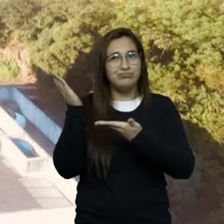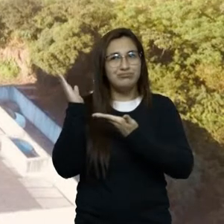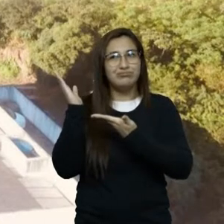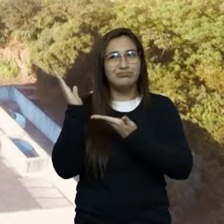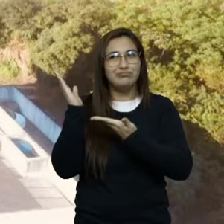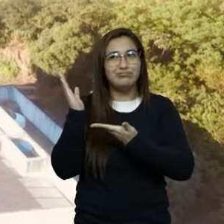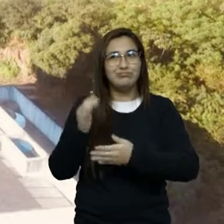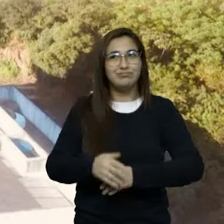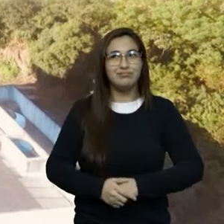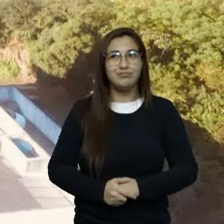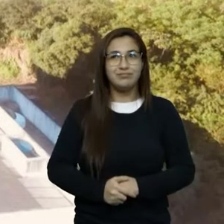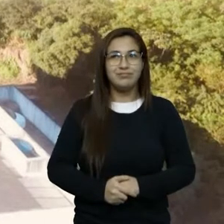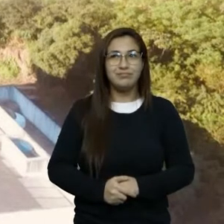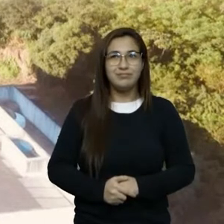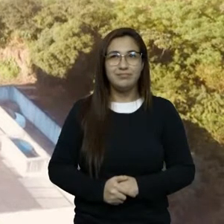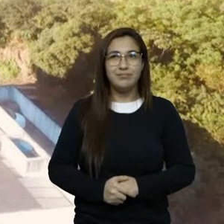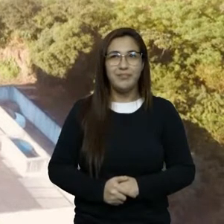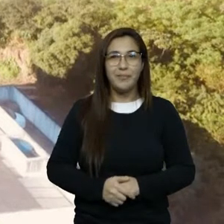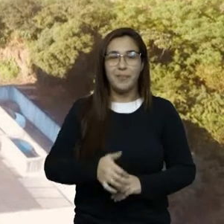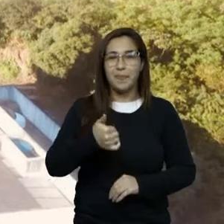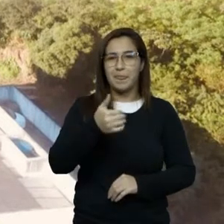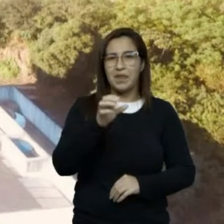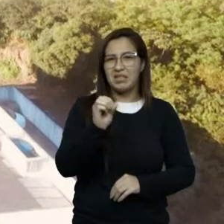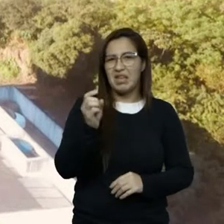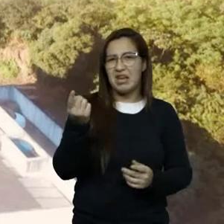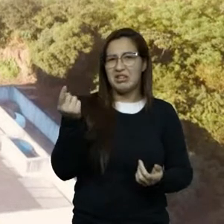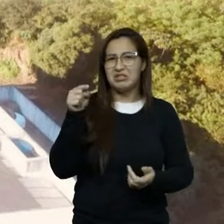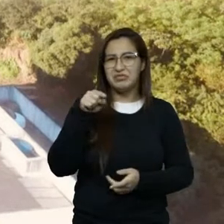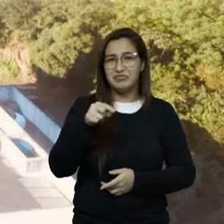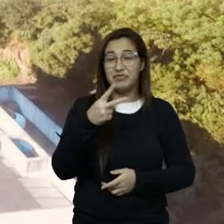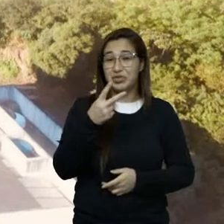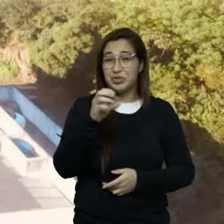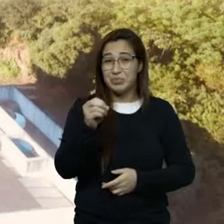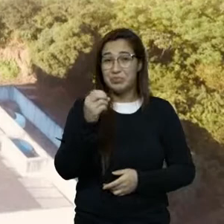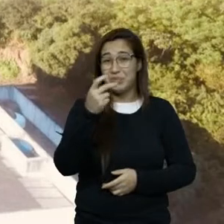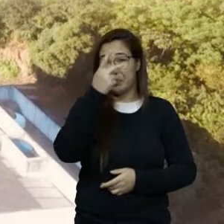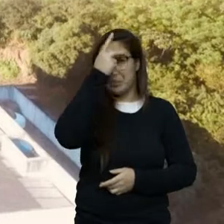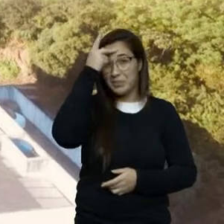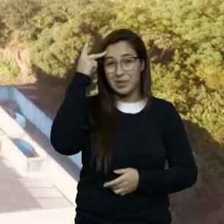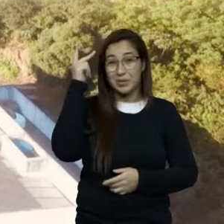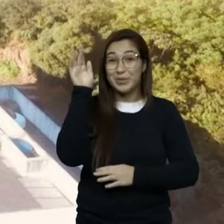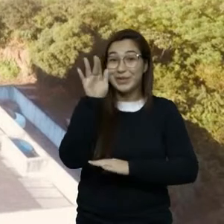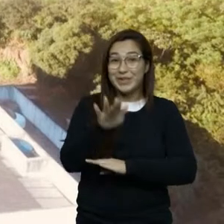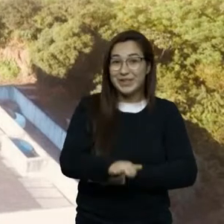passando ali é coisa de 10 20 mil e a tarde né